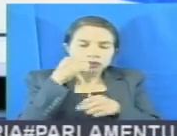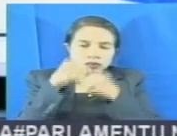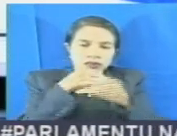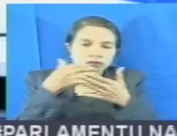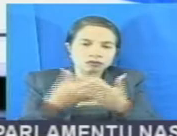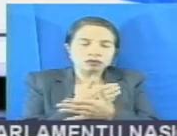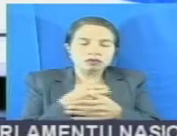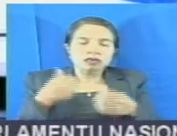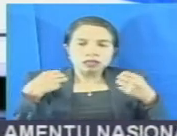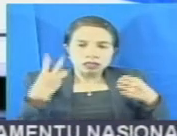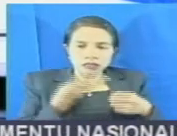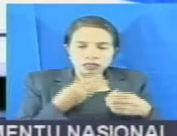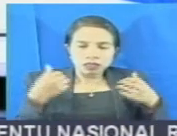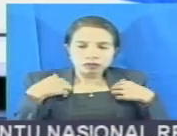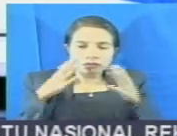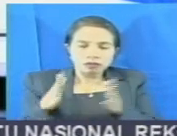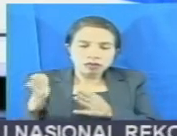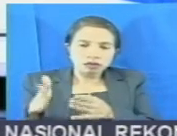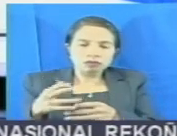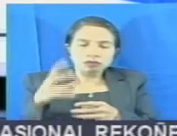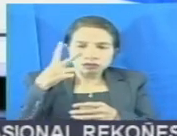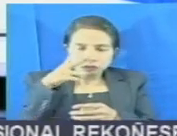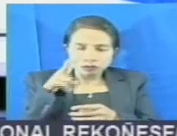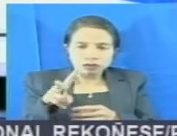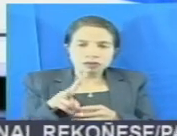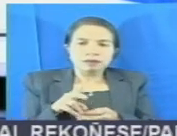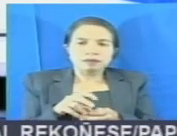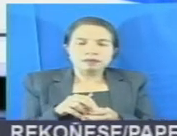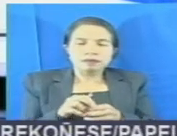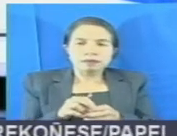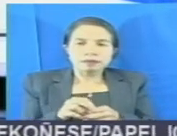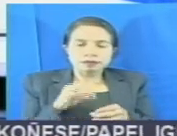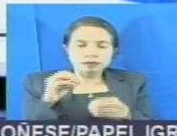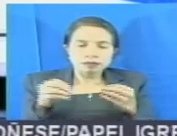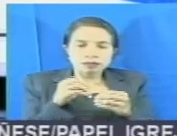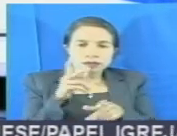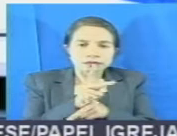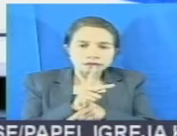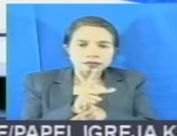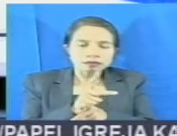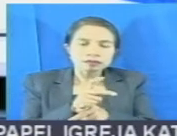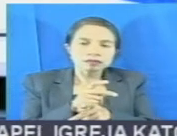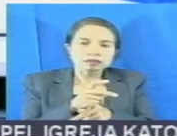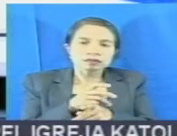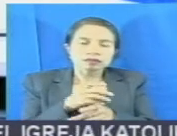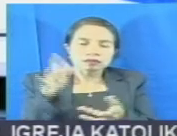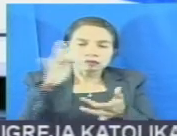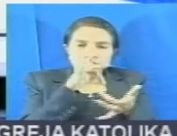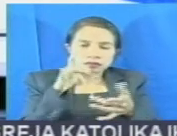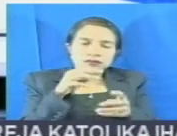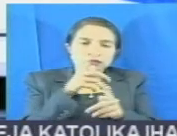operasau nebi ita iha na plano feito e kona ba operasau ba kontrolu movement transport sira nebe